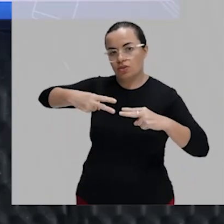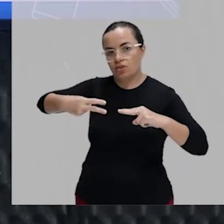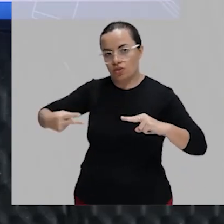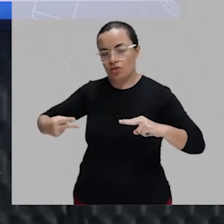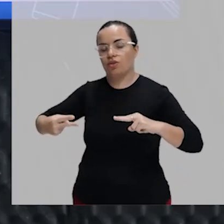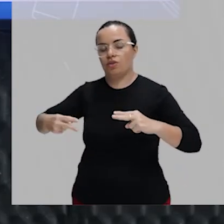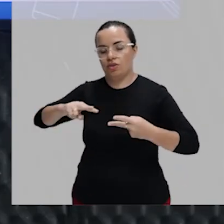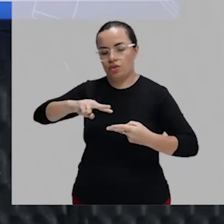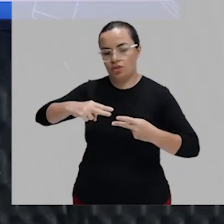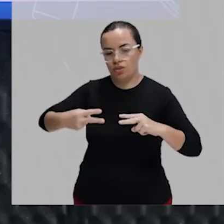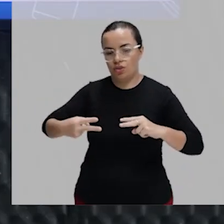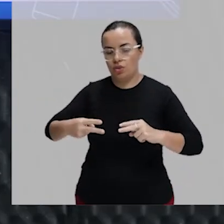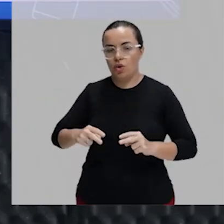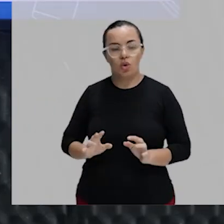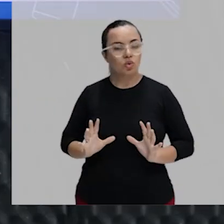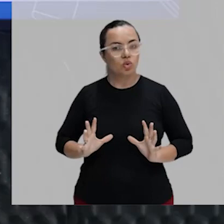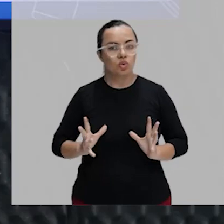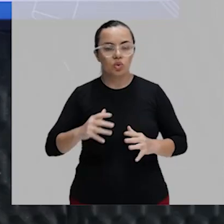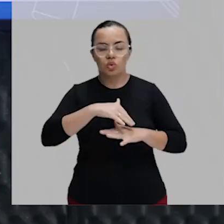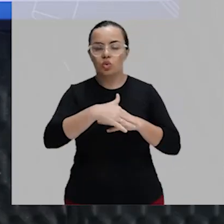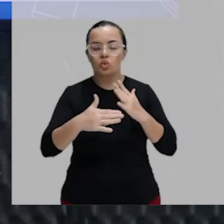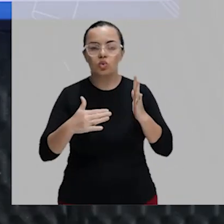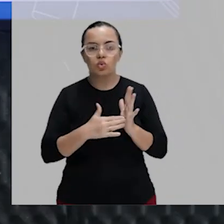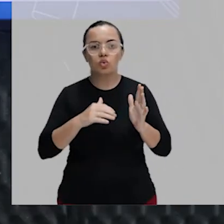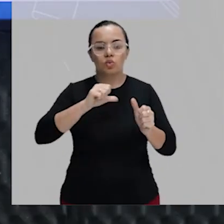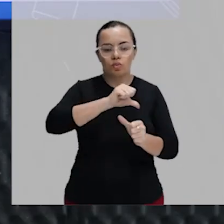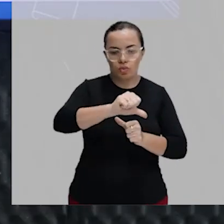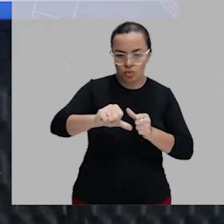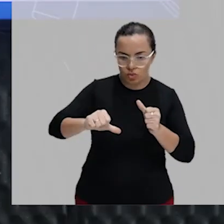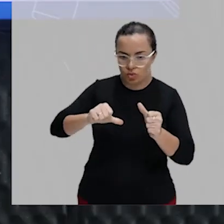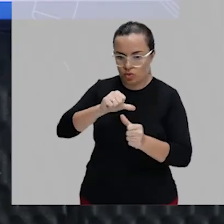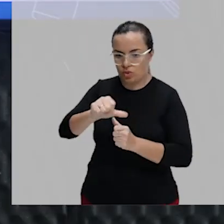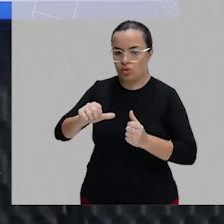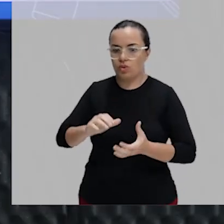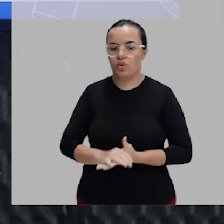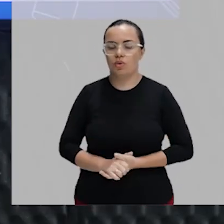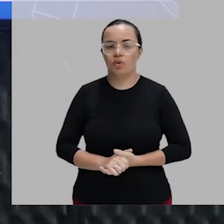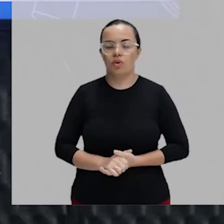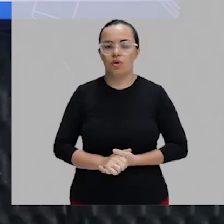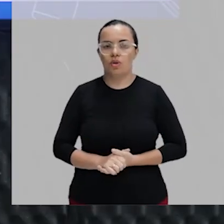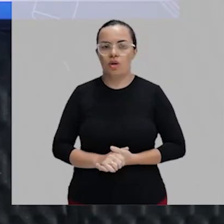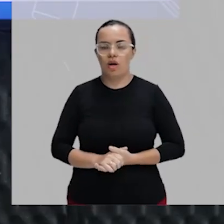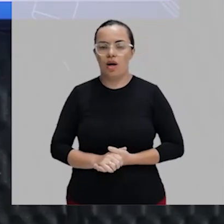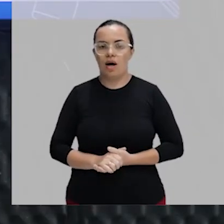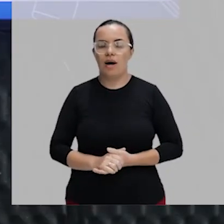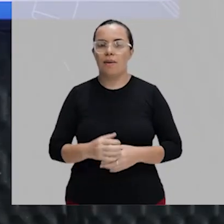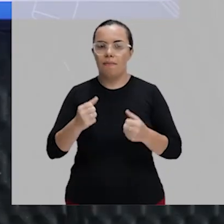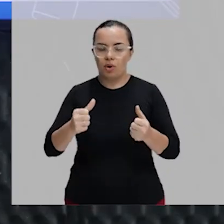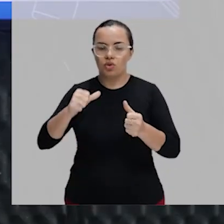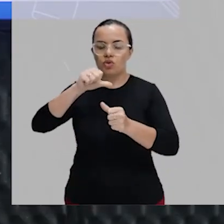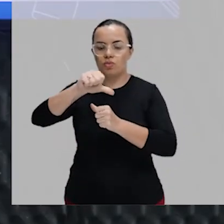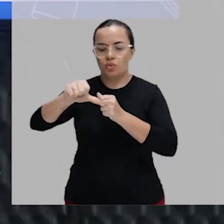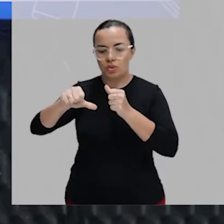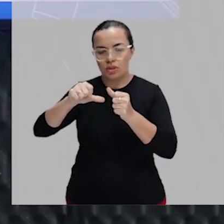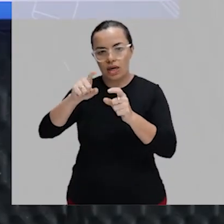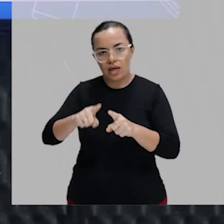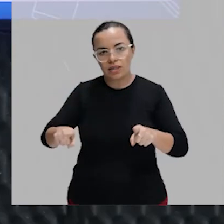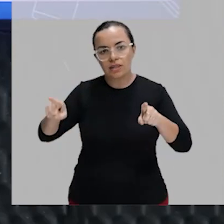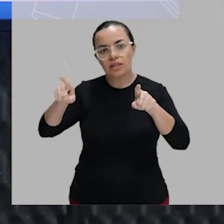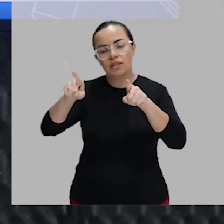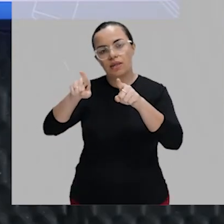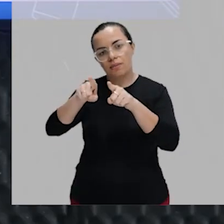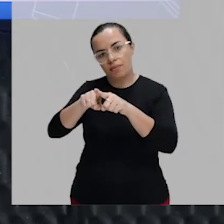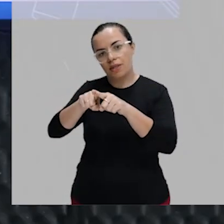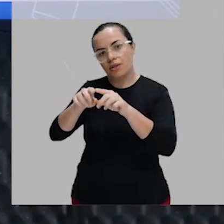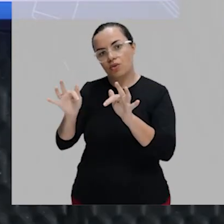é convertido em substrato 2, ela pode sofrer uma alteração, ok? Então, se mexe